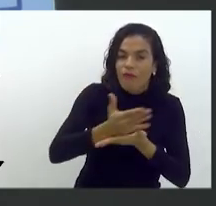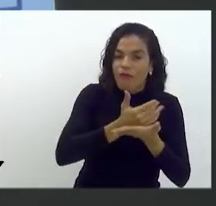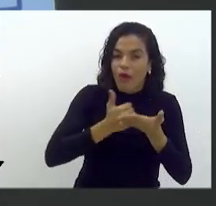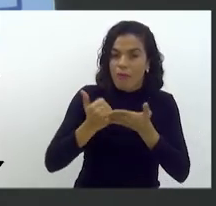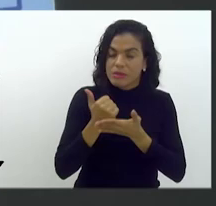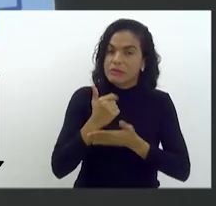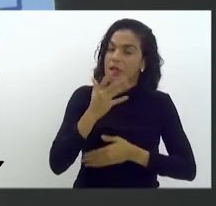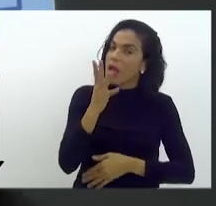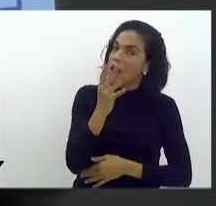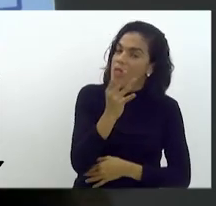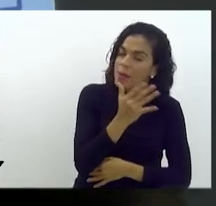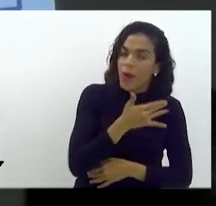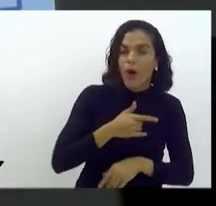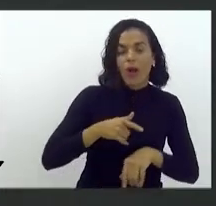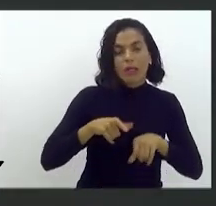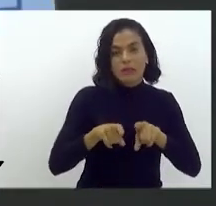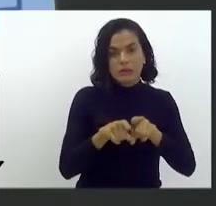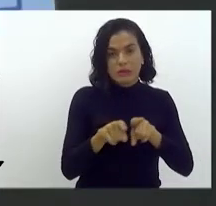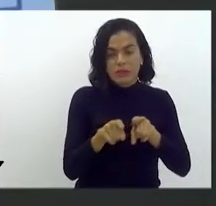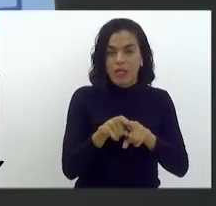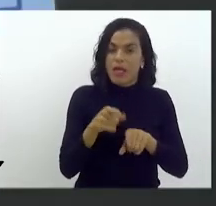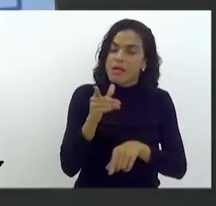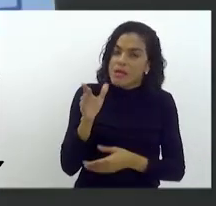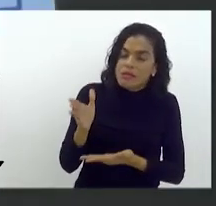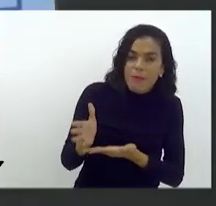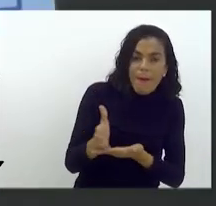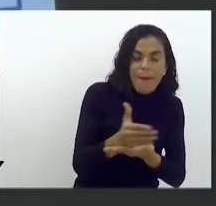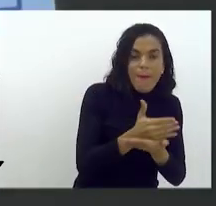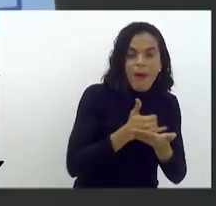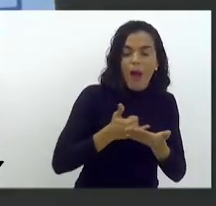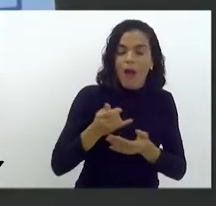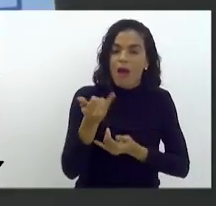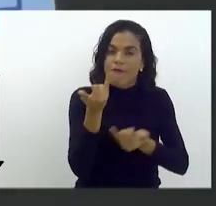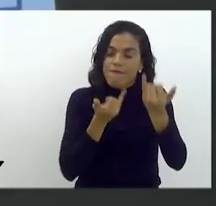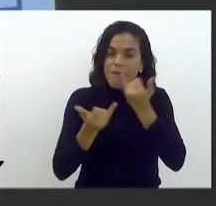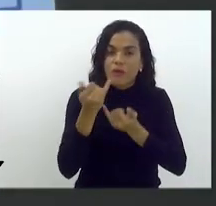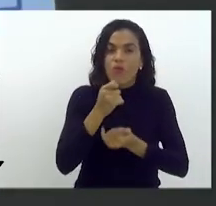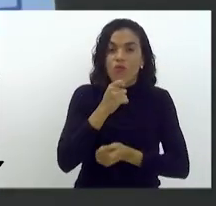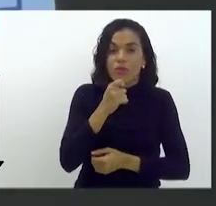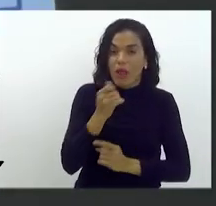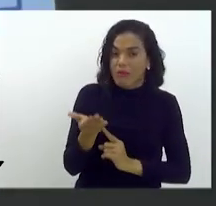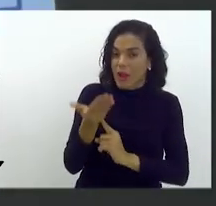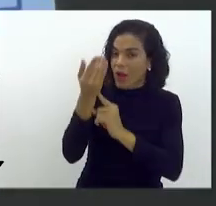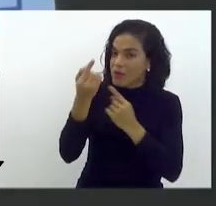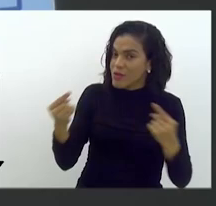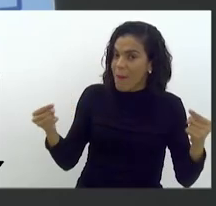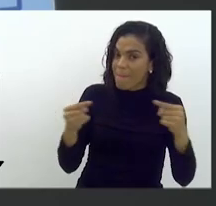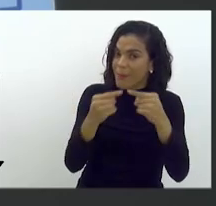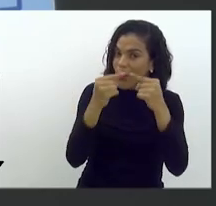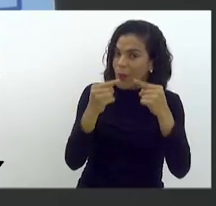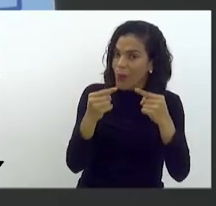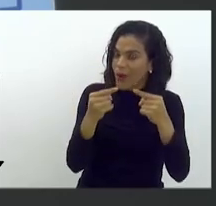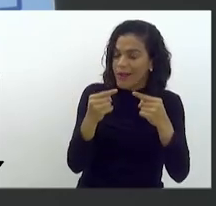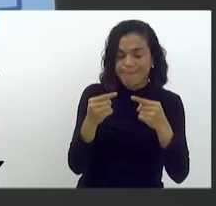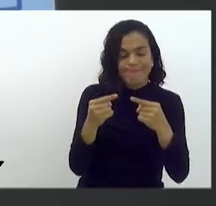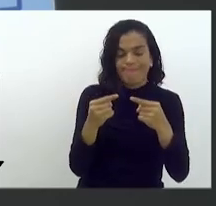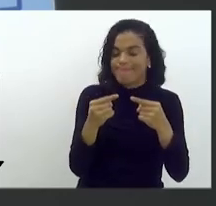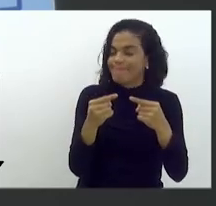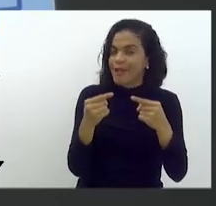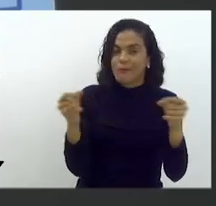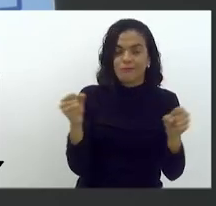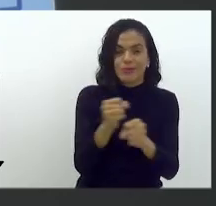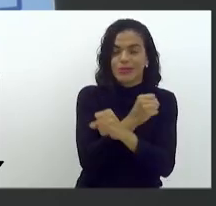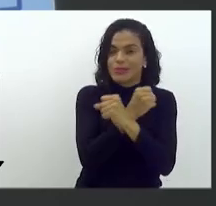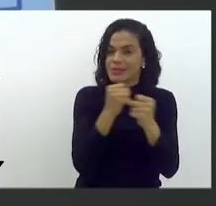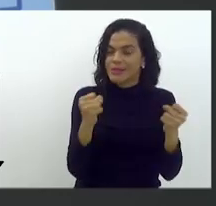leva bastante tempo esse processamento sem uma tecnologia compatível nos dias atuais é inviável se